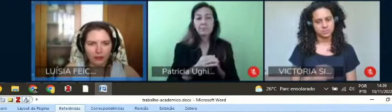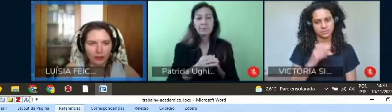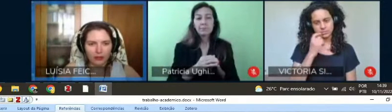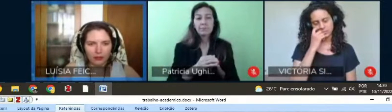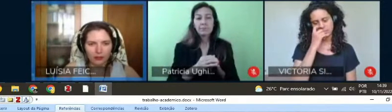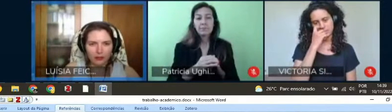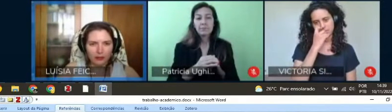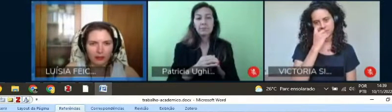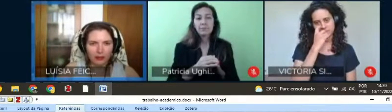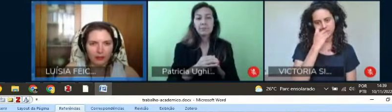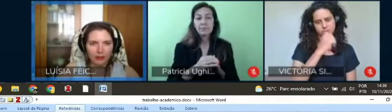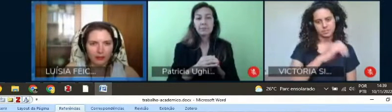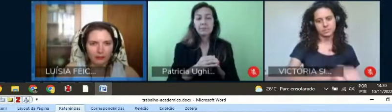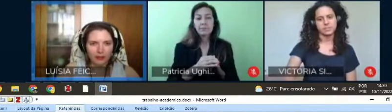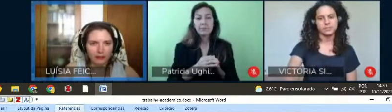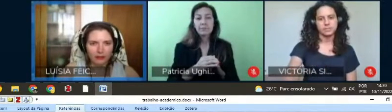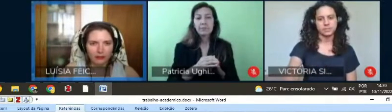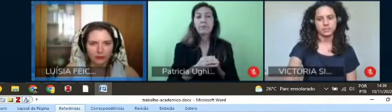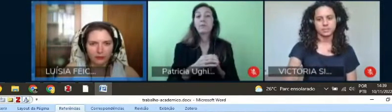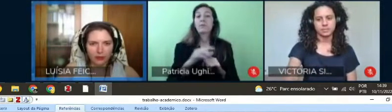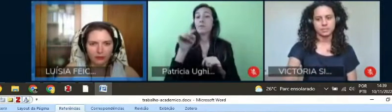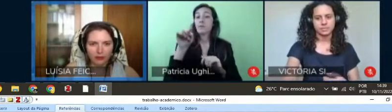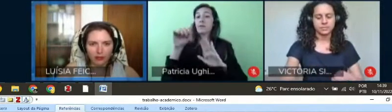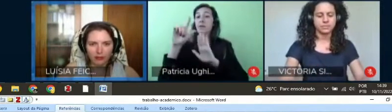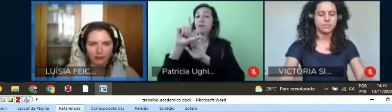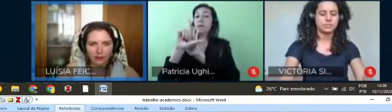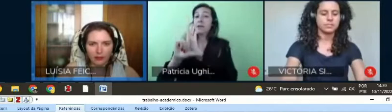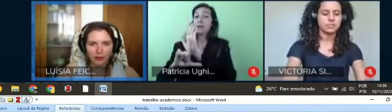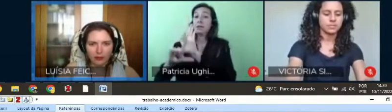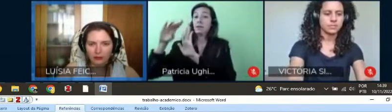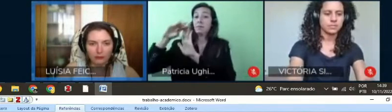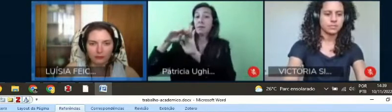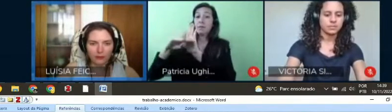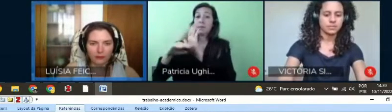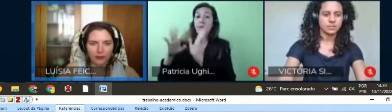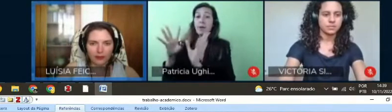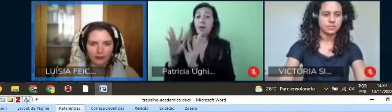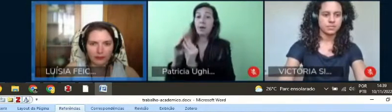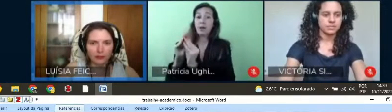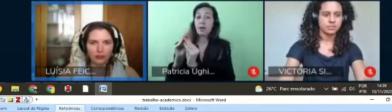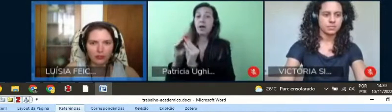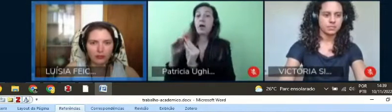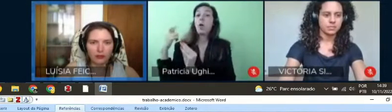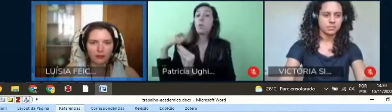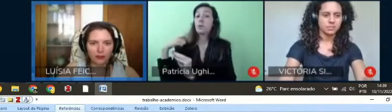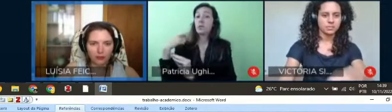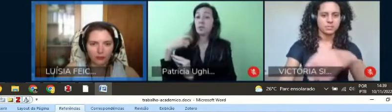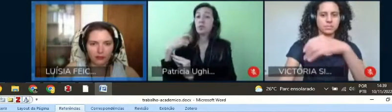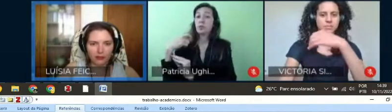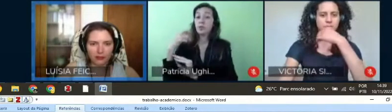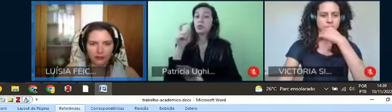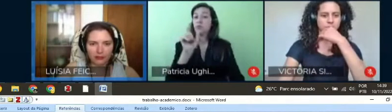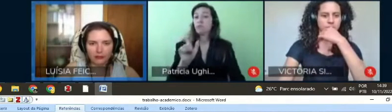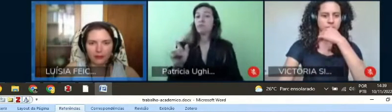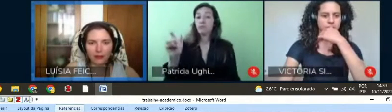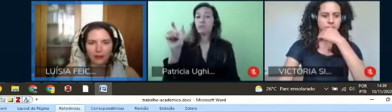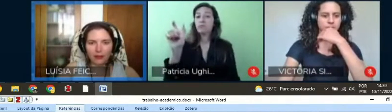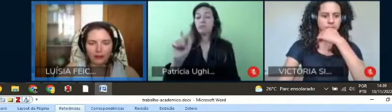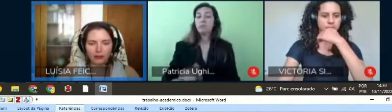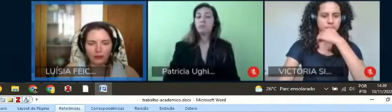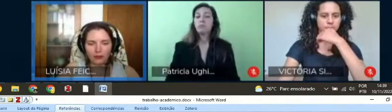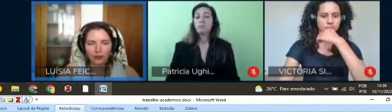Tenho que ter aqui na minha lista de referências. Minha lista de abreviaturas e